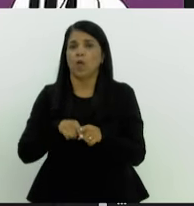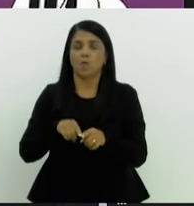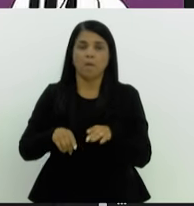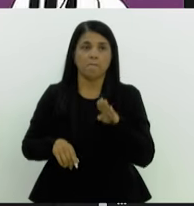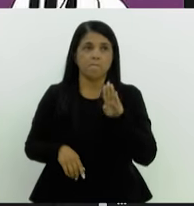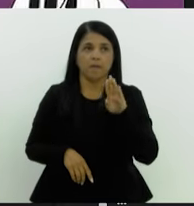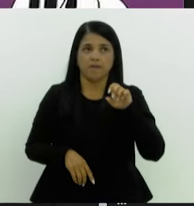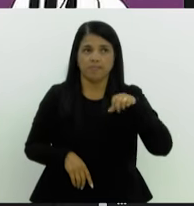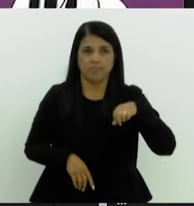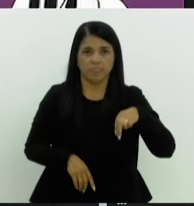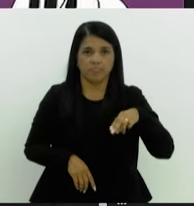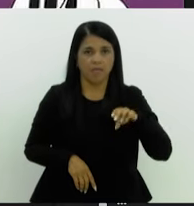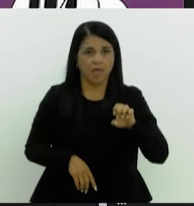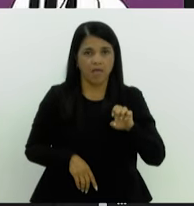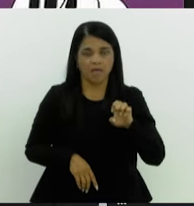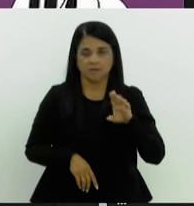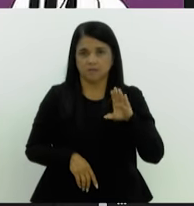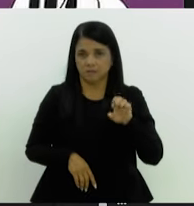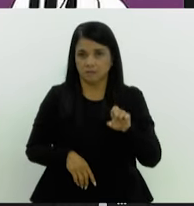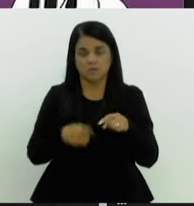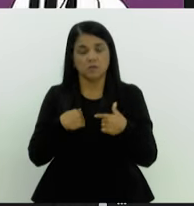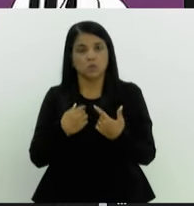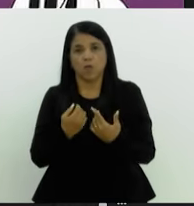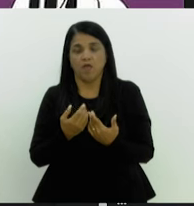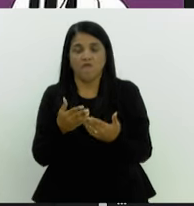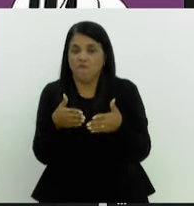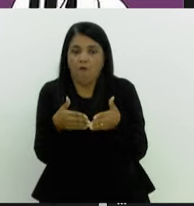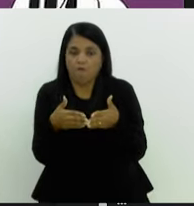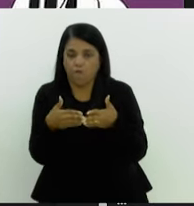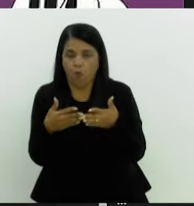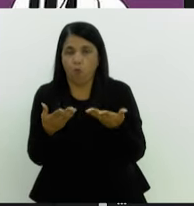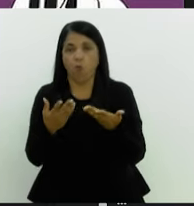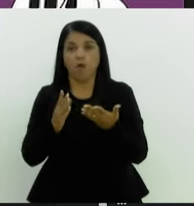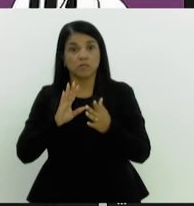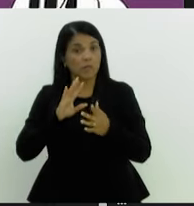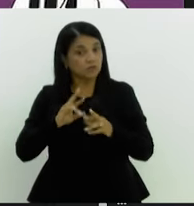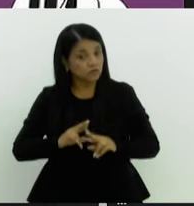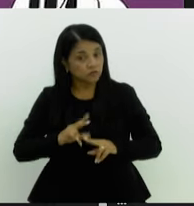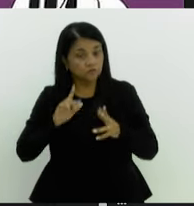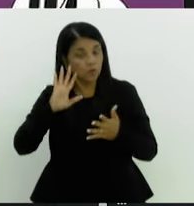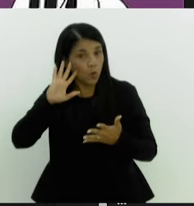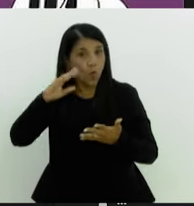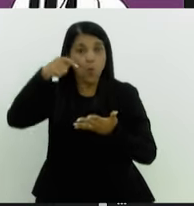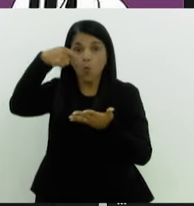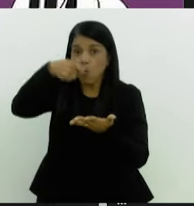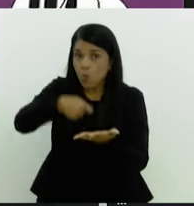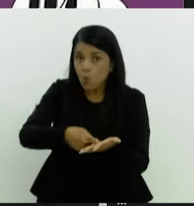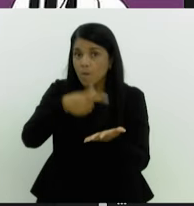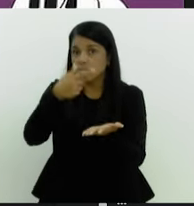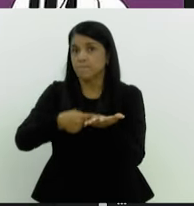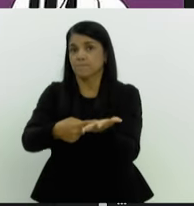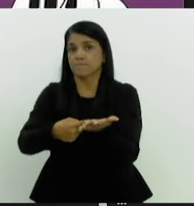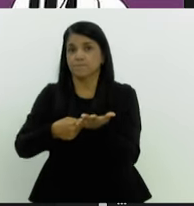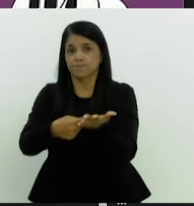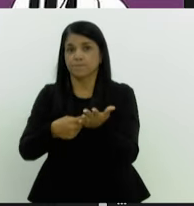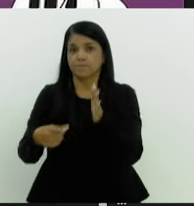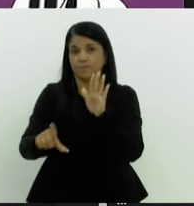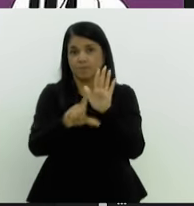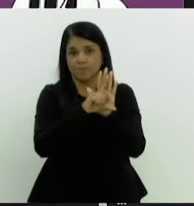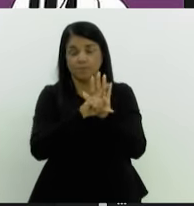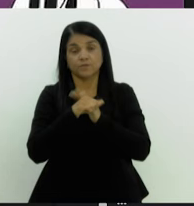é eh um benefício um favor é cumprimento de determinações legais no Brasil porque a lei